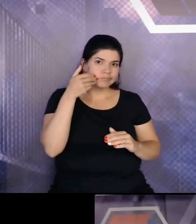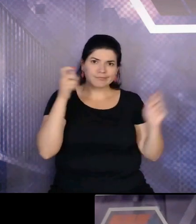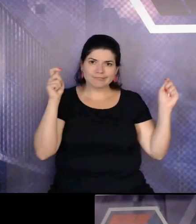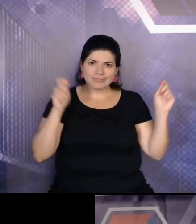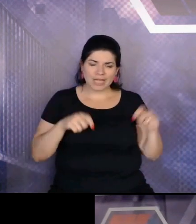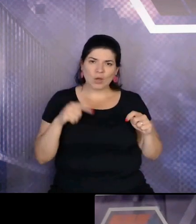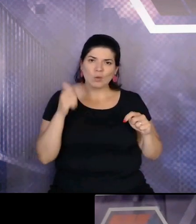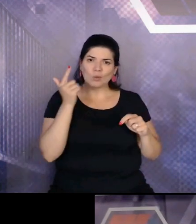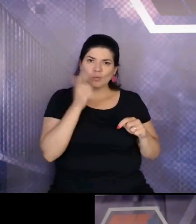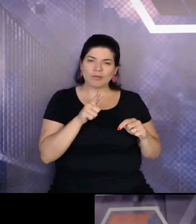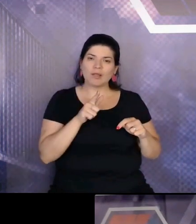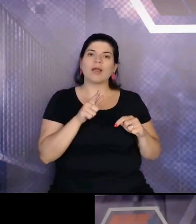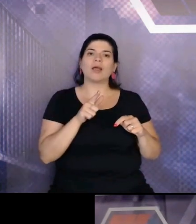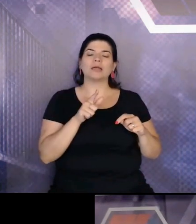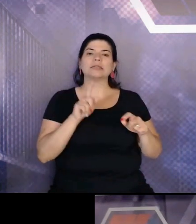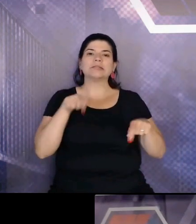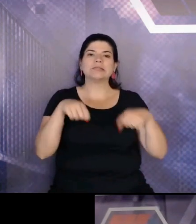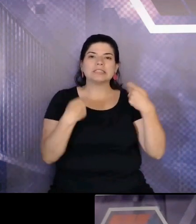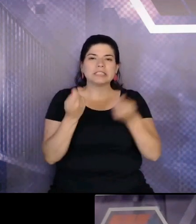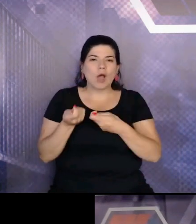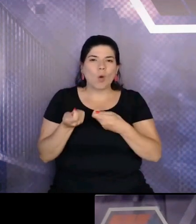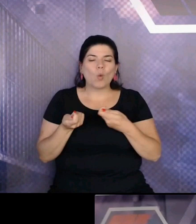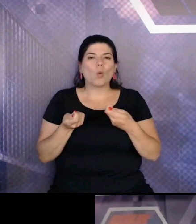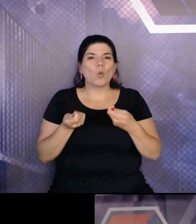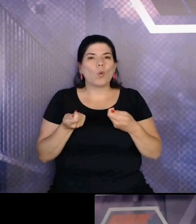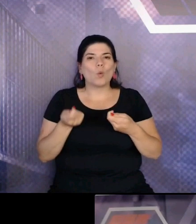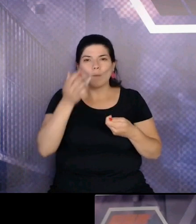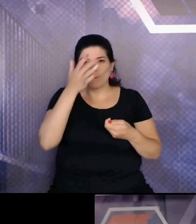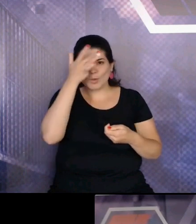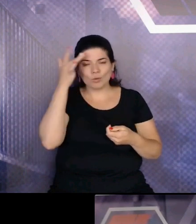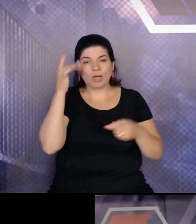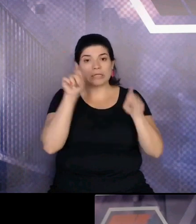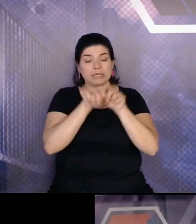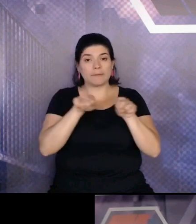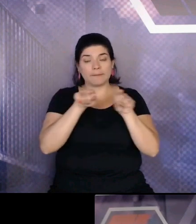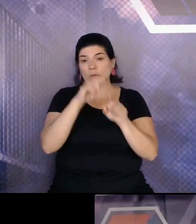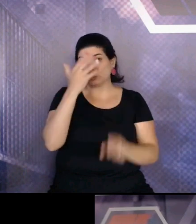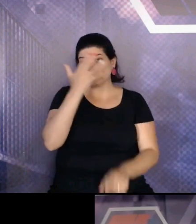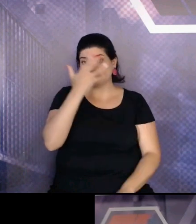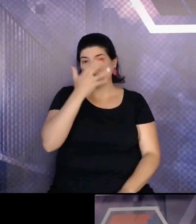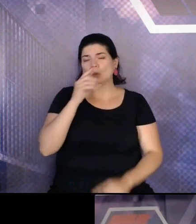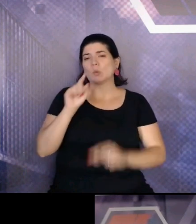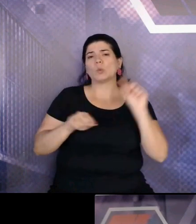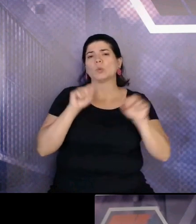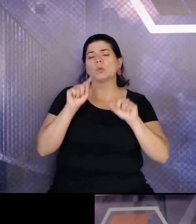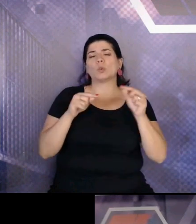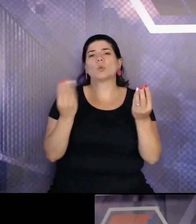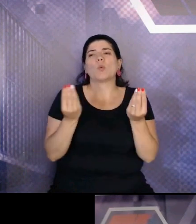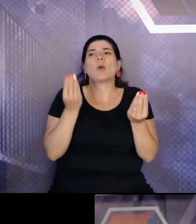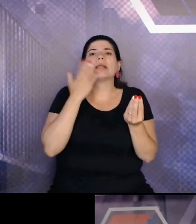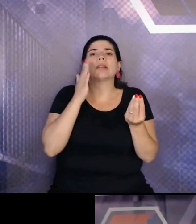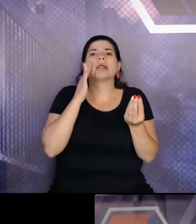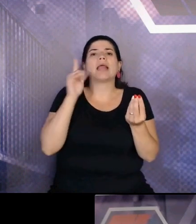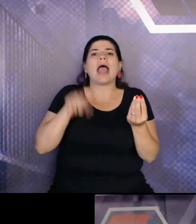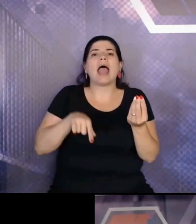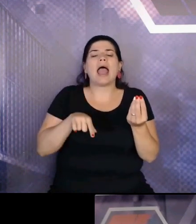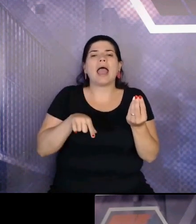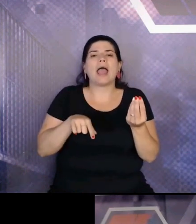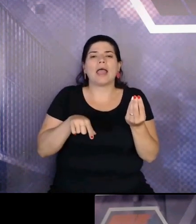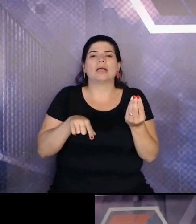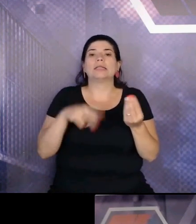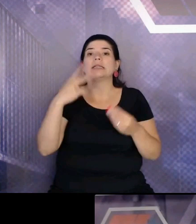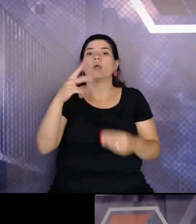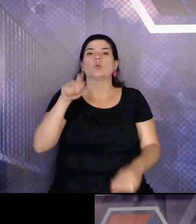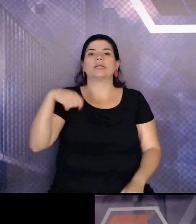com a descrição do sinal, dá para poder a galera também que não tá vendo aqui, mais ou menos entender como que foi feito aqui o seu